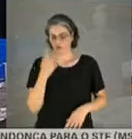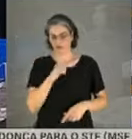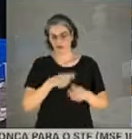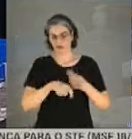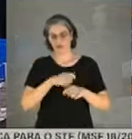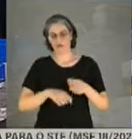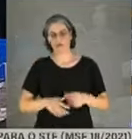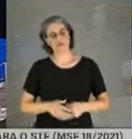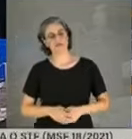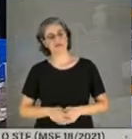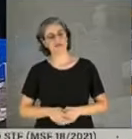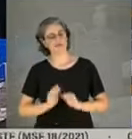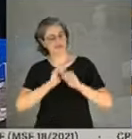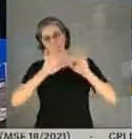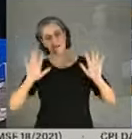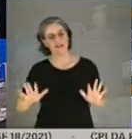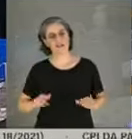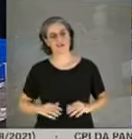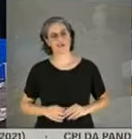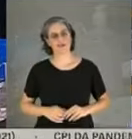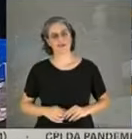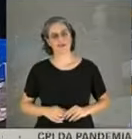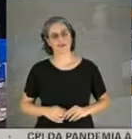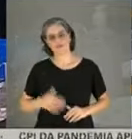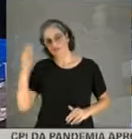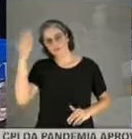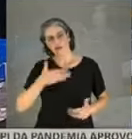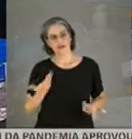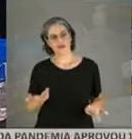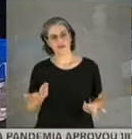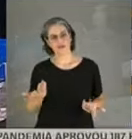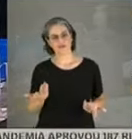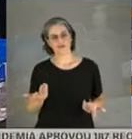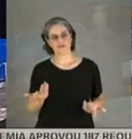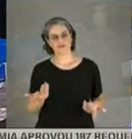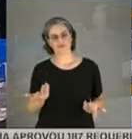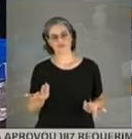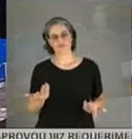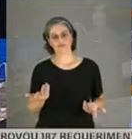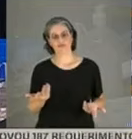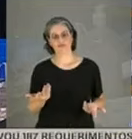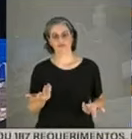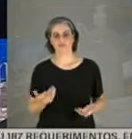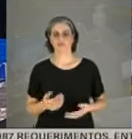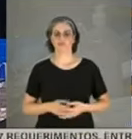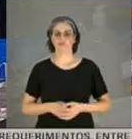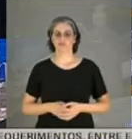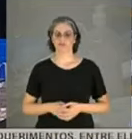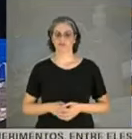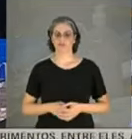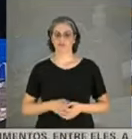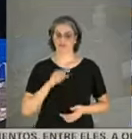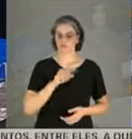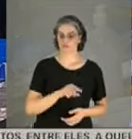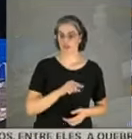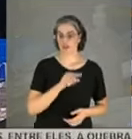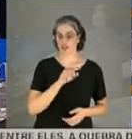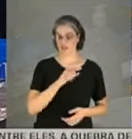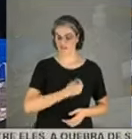Está claro aí a relação de uma situação para com a outra. O nosso depoente apresenta a demanda, o